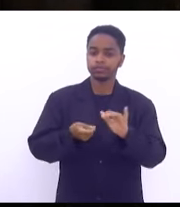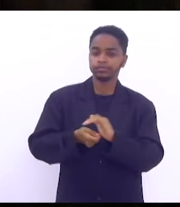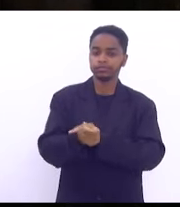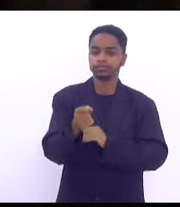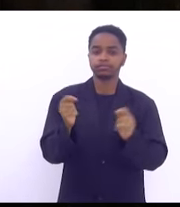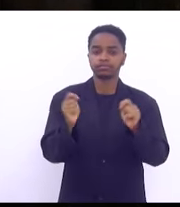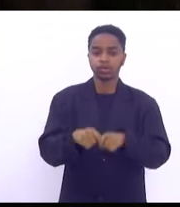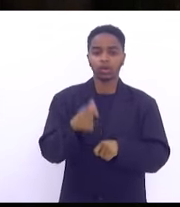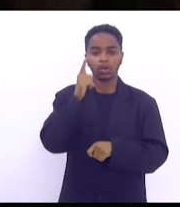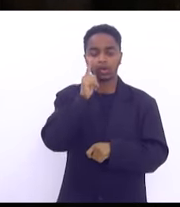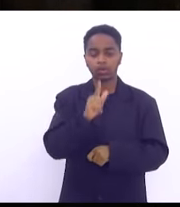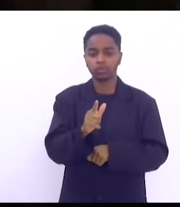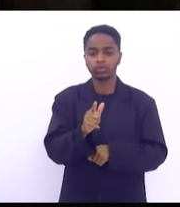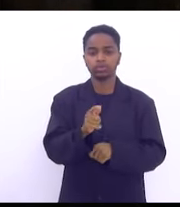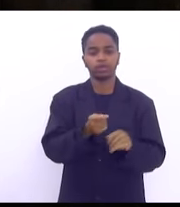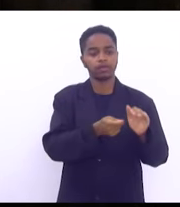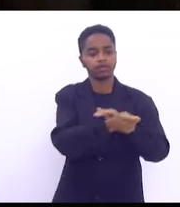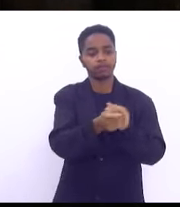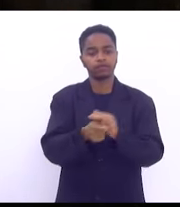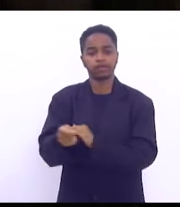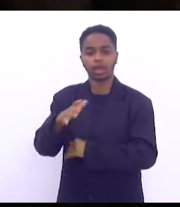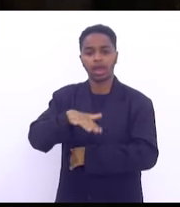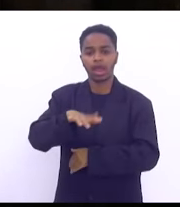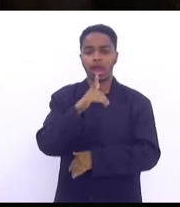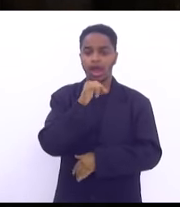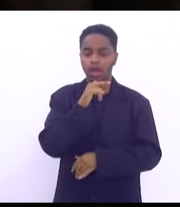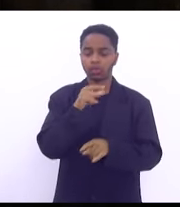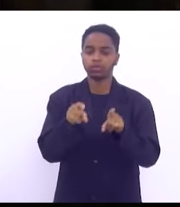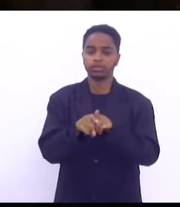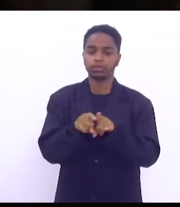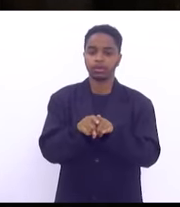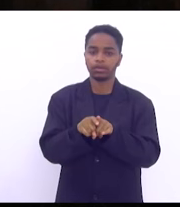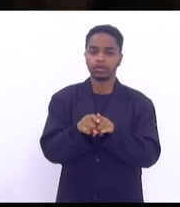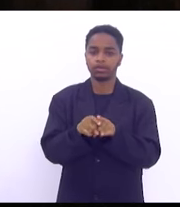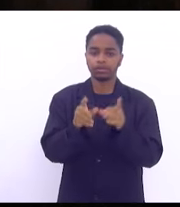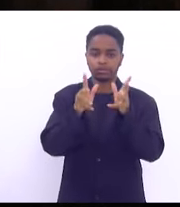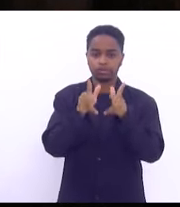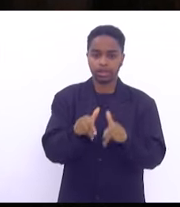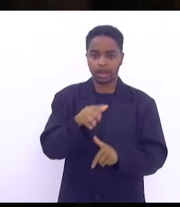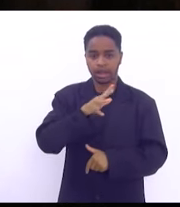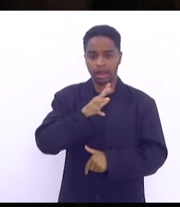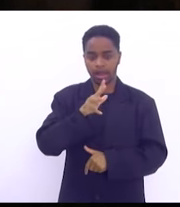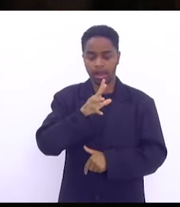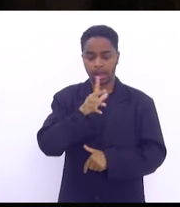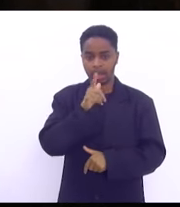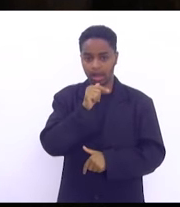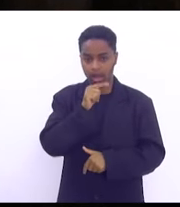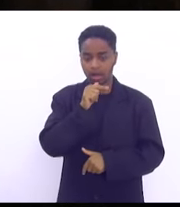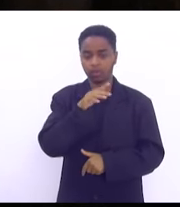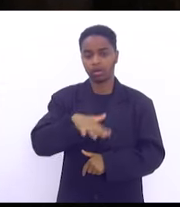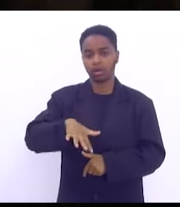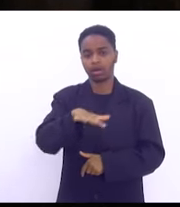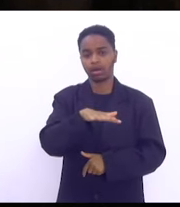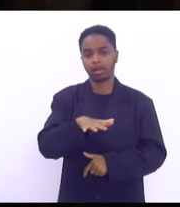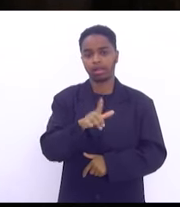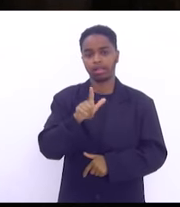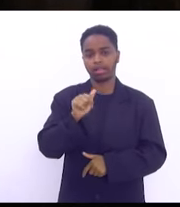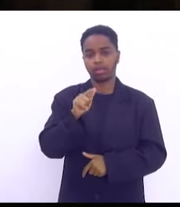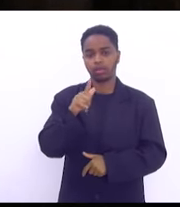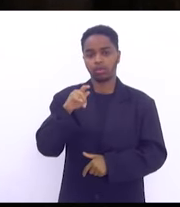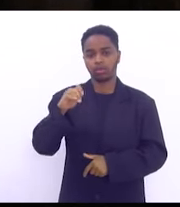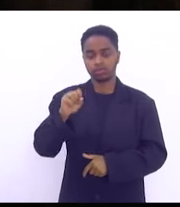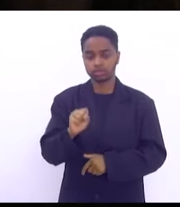de água e saneamento básico da região dos lagos. Mas, ao longo da semana que passou,